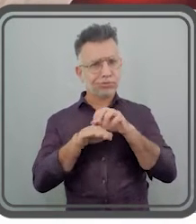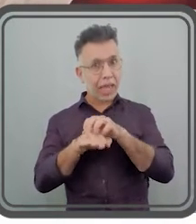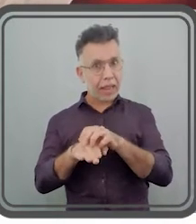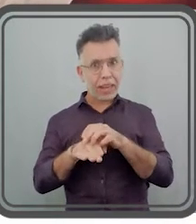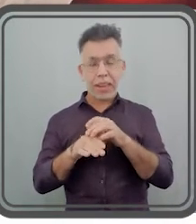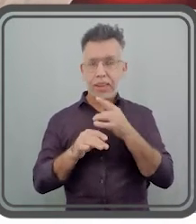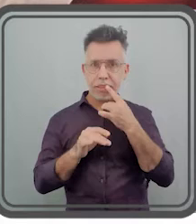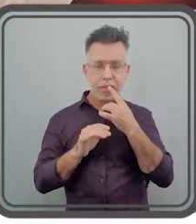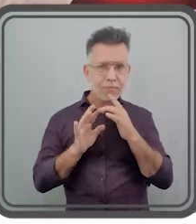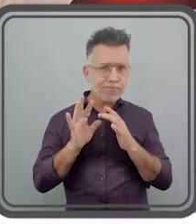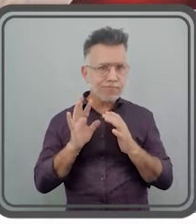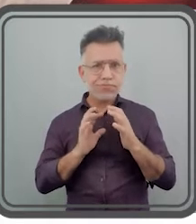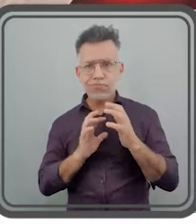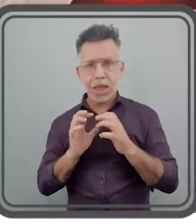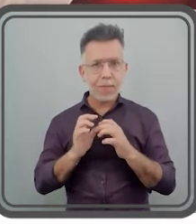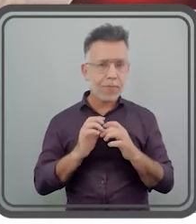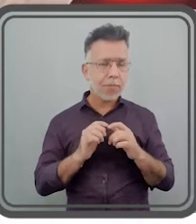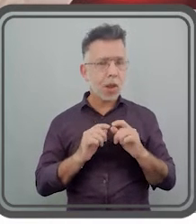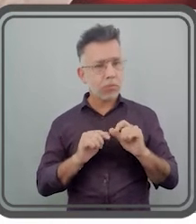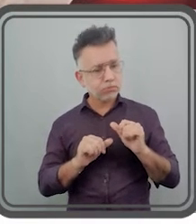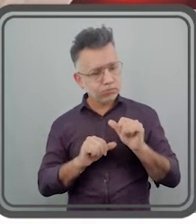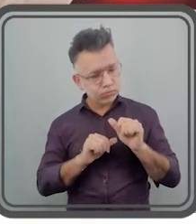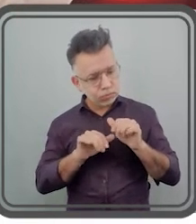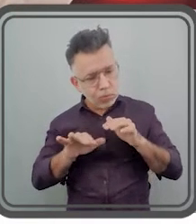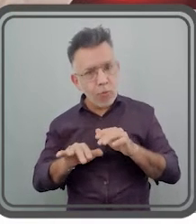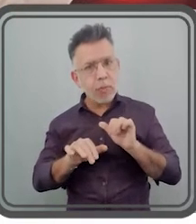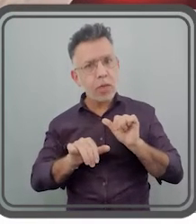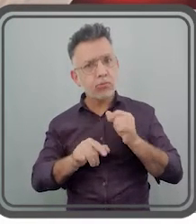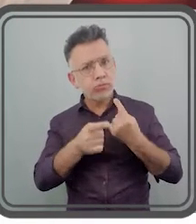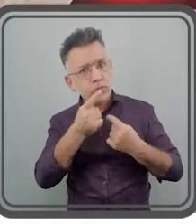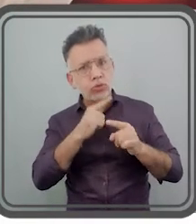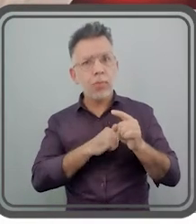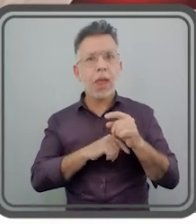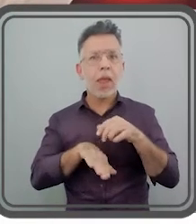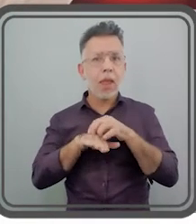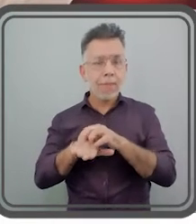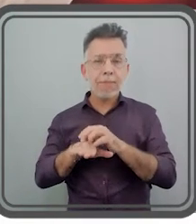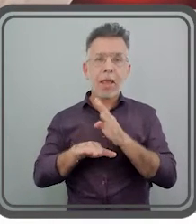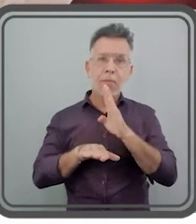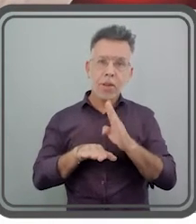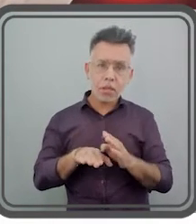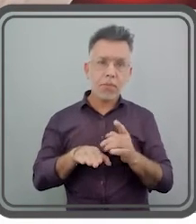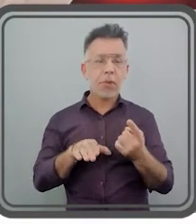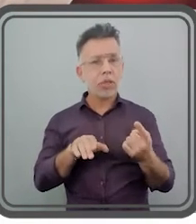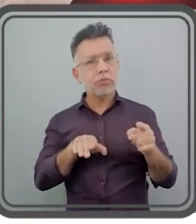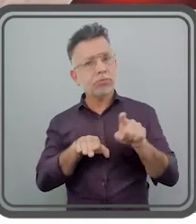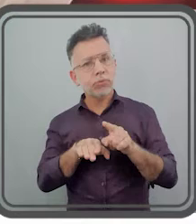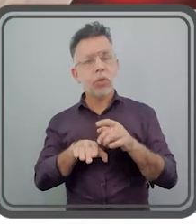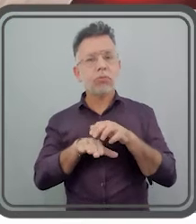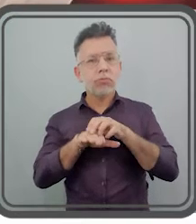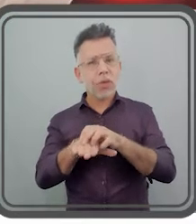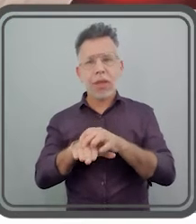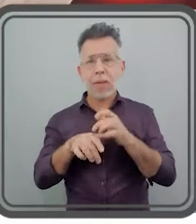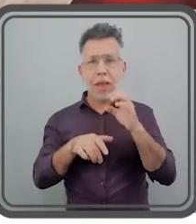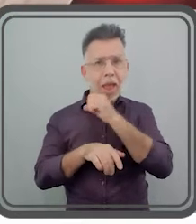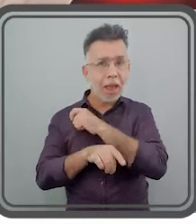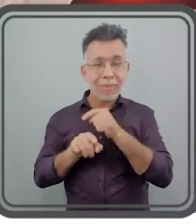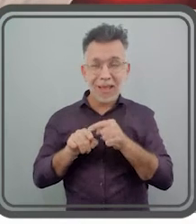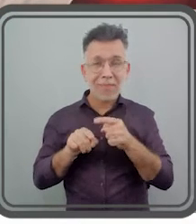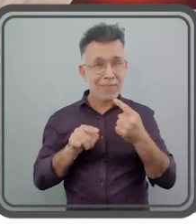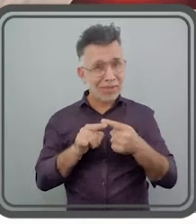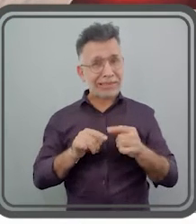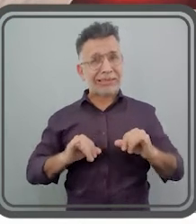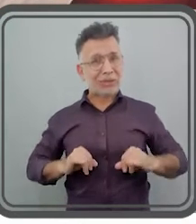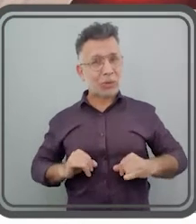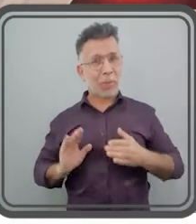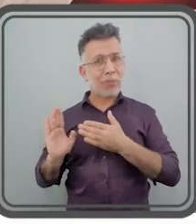estão brigando aí né para promover supera Turismo para que o Brasil possa e o turismo possa retomar mais rápida só de potássio no setor muito